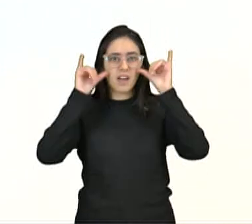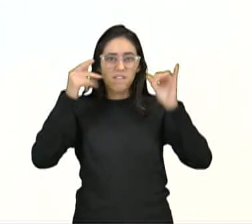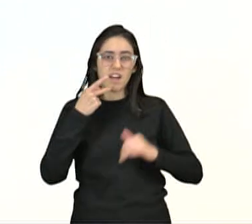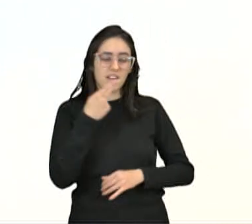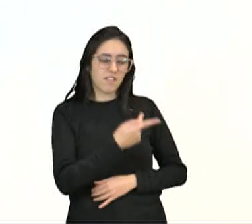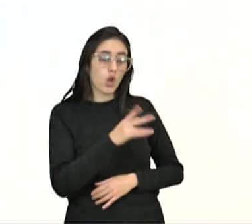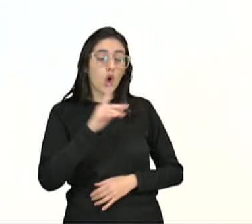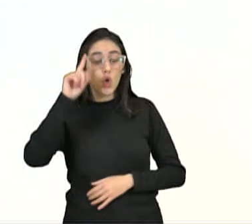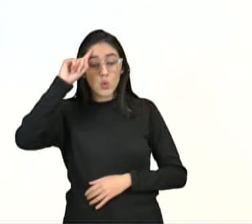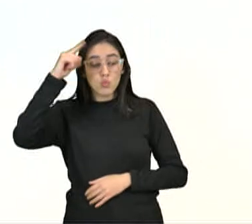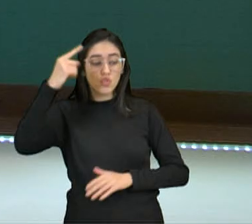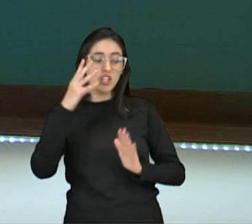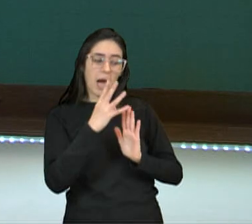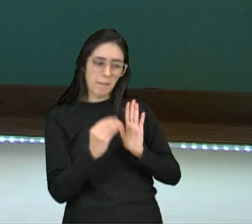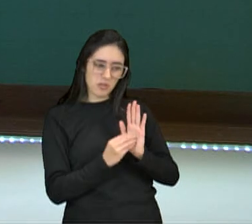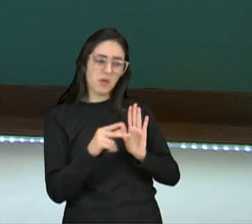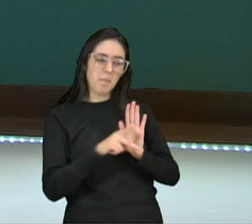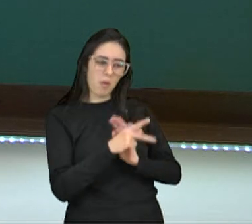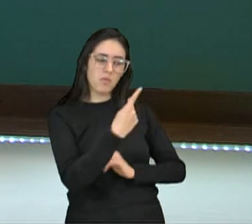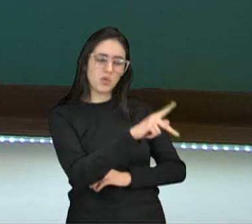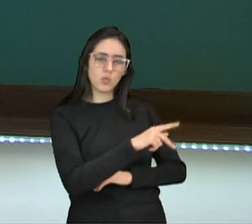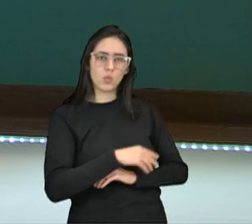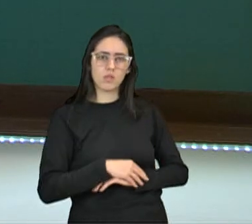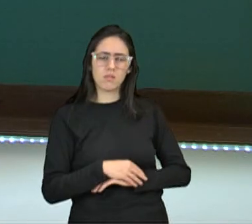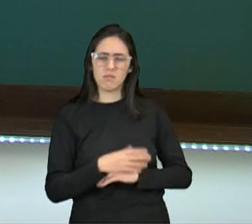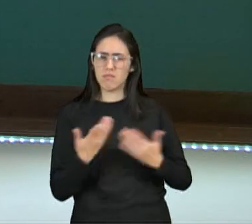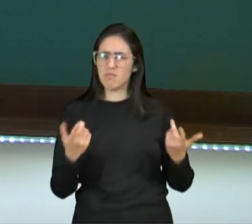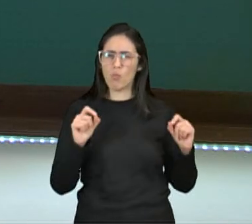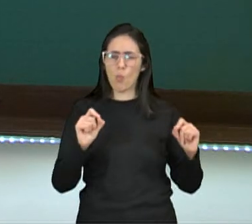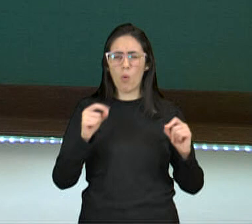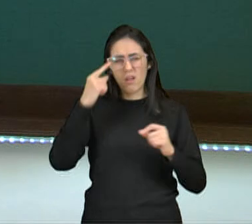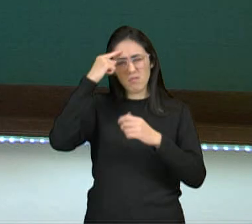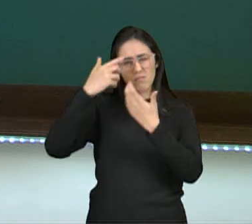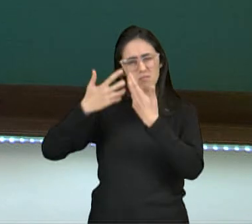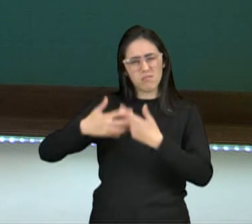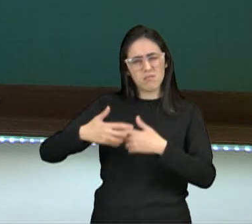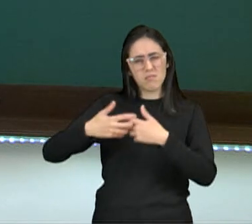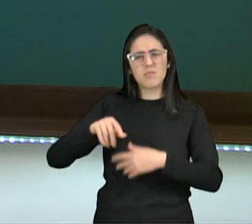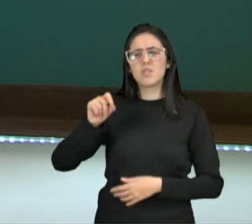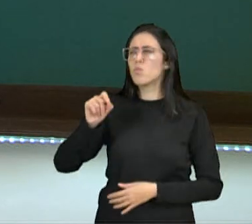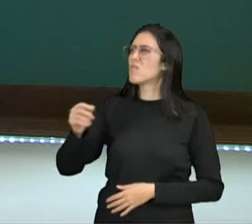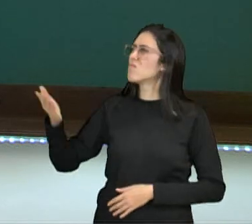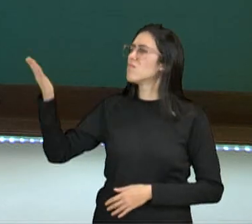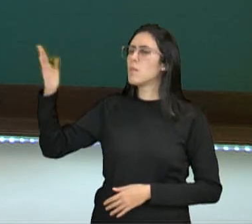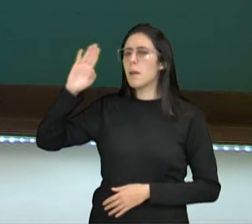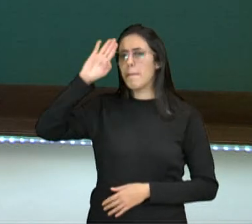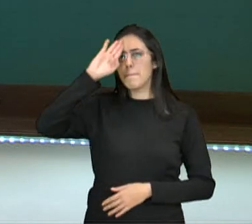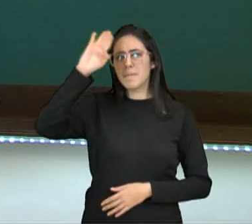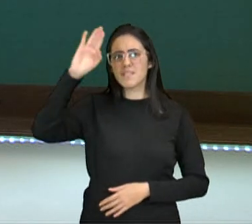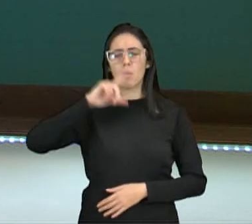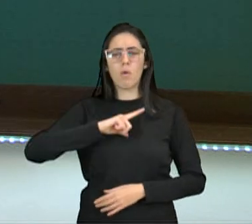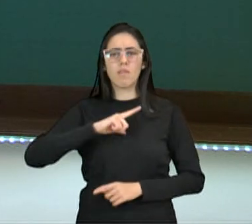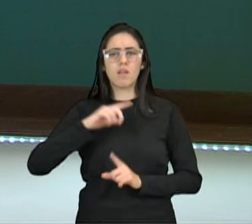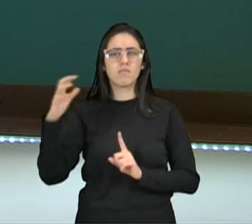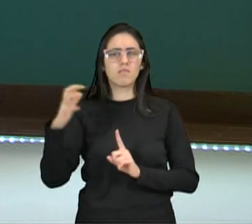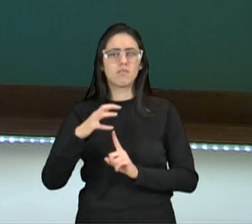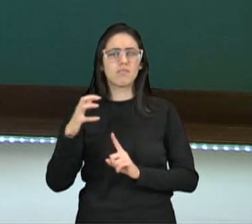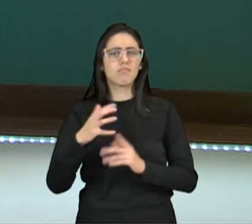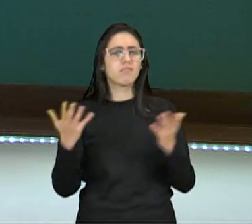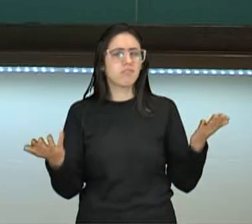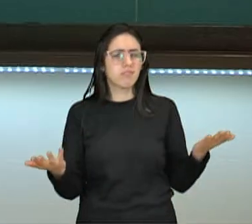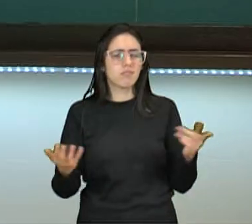será sua. Então, o que ela traz de reflexão para nós? O que nós podemos entender ali como o principal fator da expansão dessa